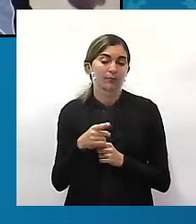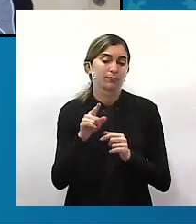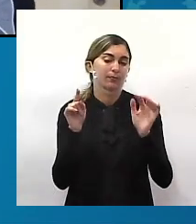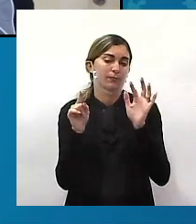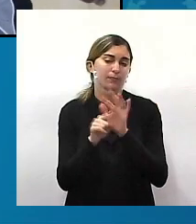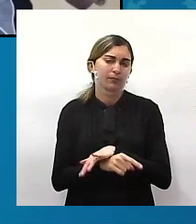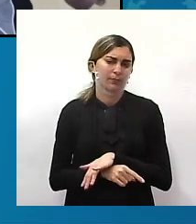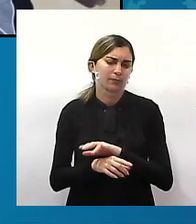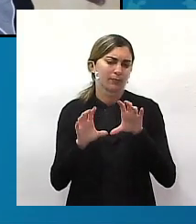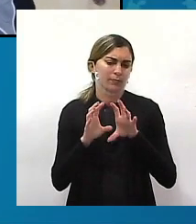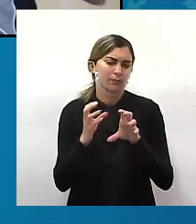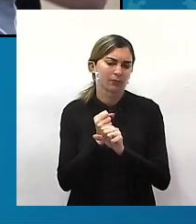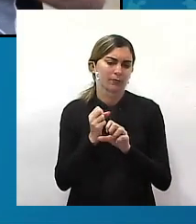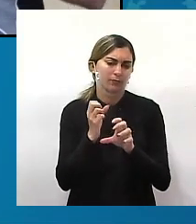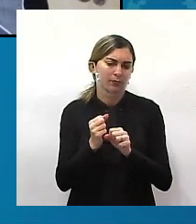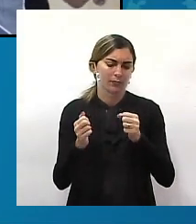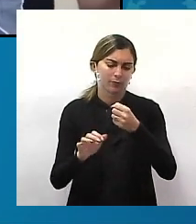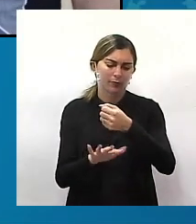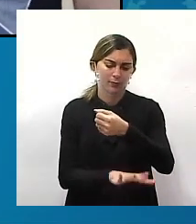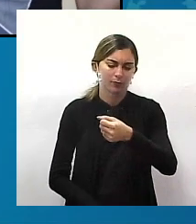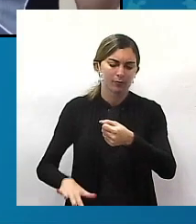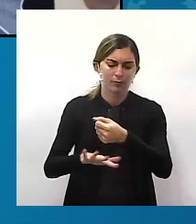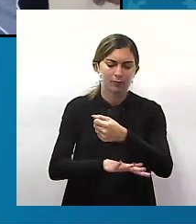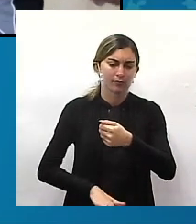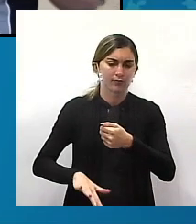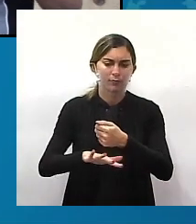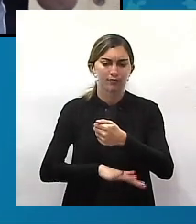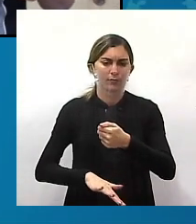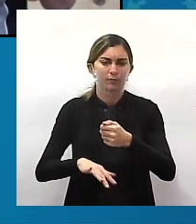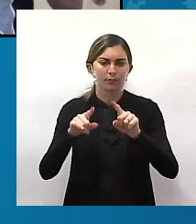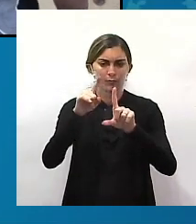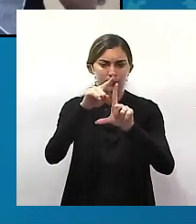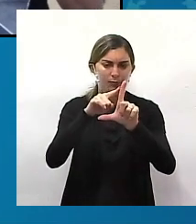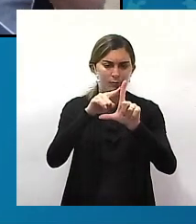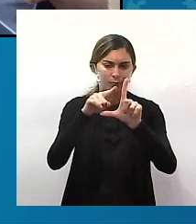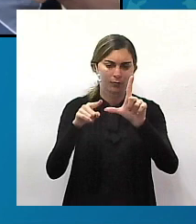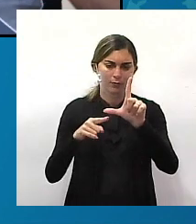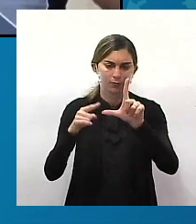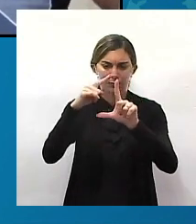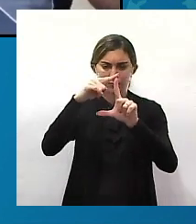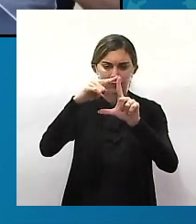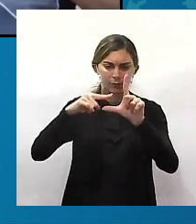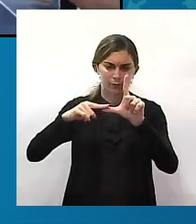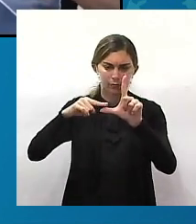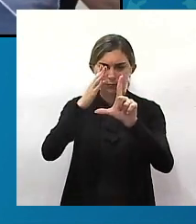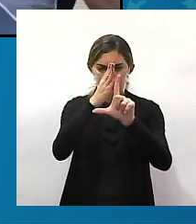pergunta: calcule a área desse triângulo. Melhor ainda, porque se o triângulo é